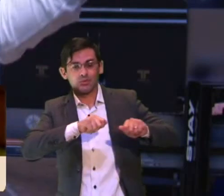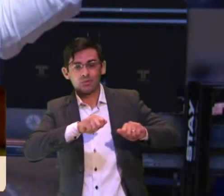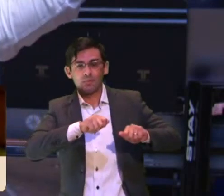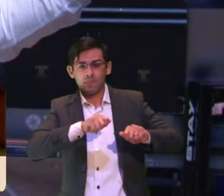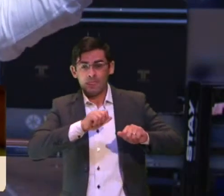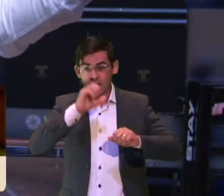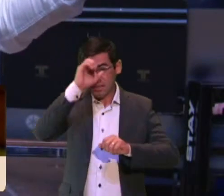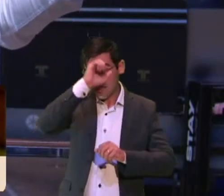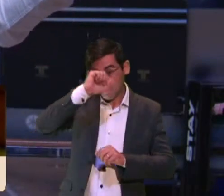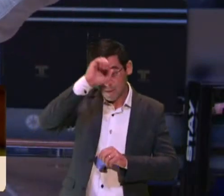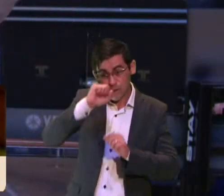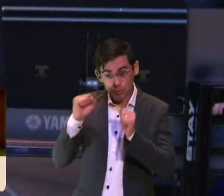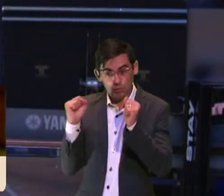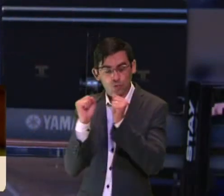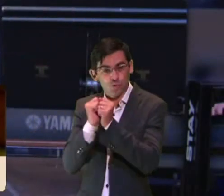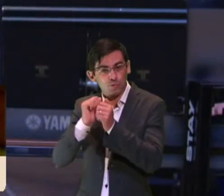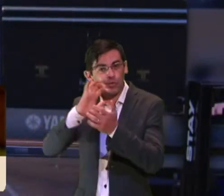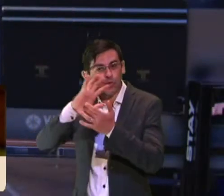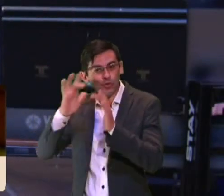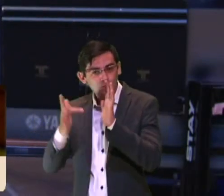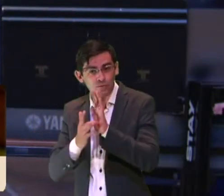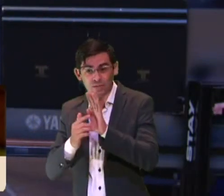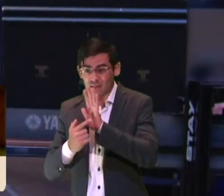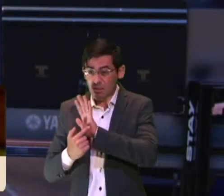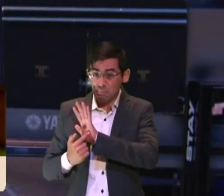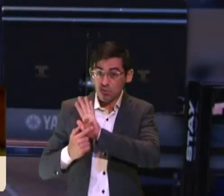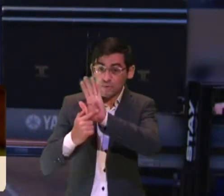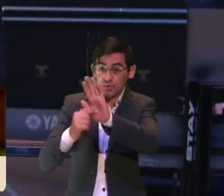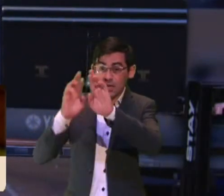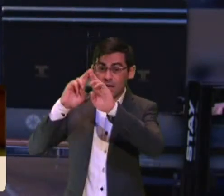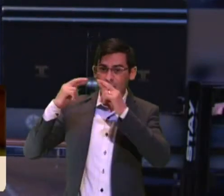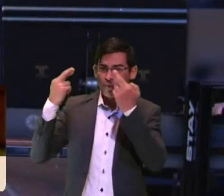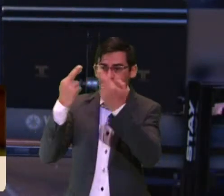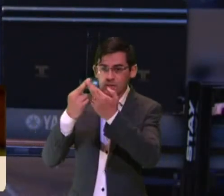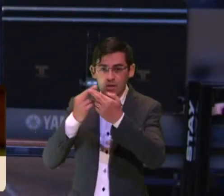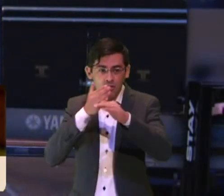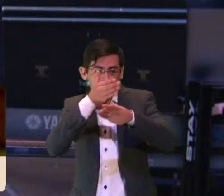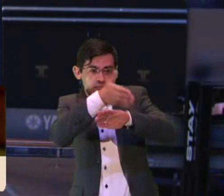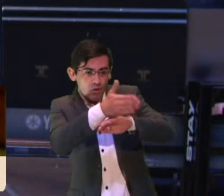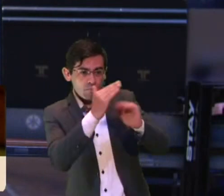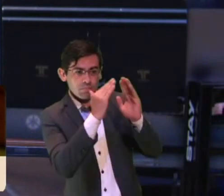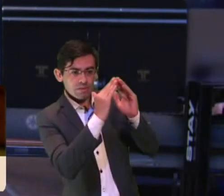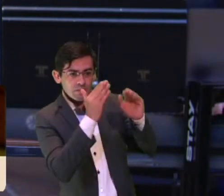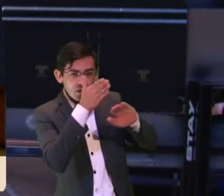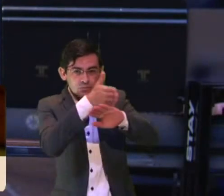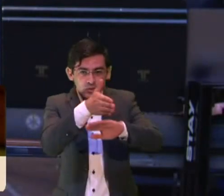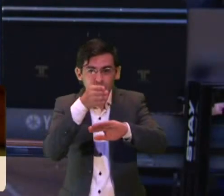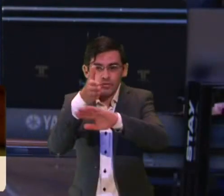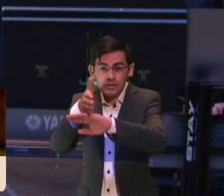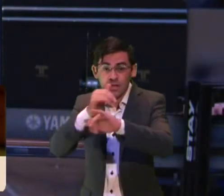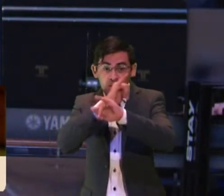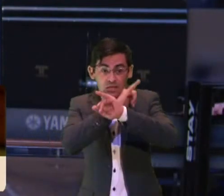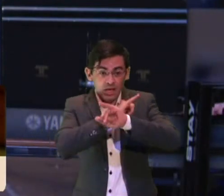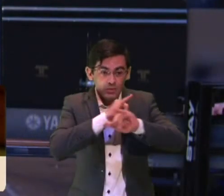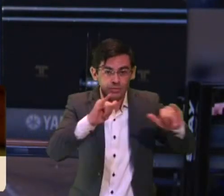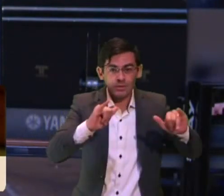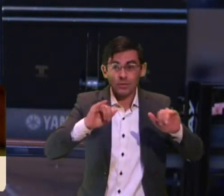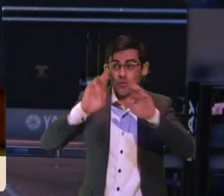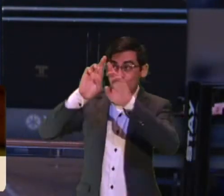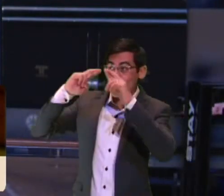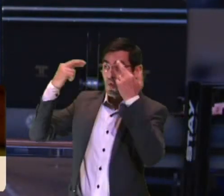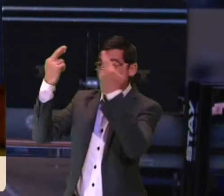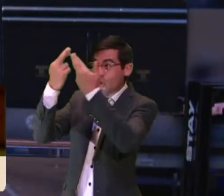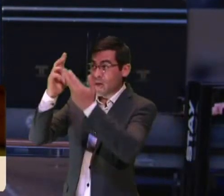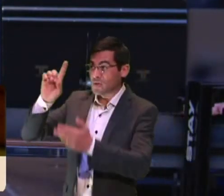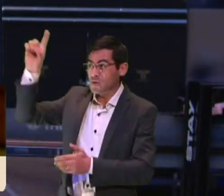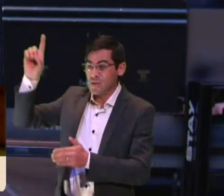que aprendeu com Jesus a sinalizar o reino. Vão pelas casas, digam: o reino de Deus chegou.